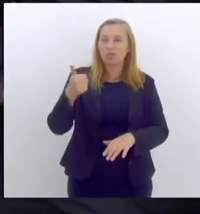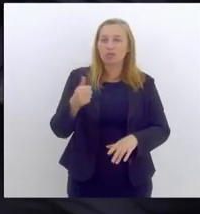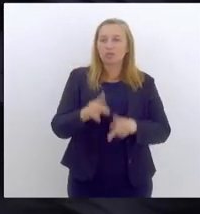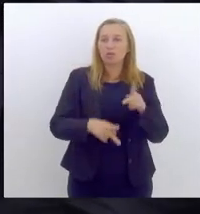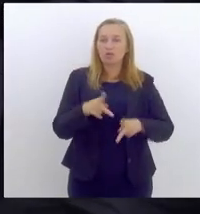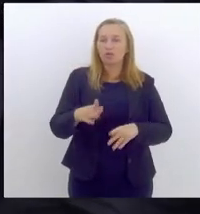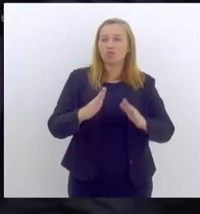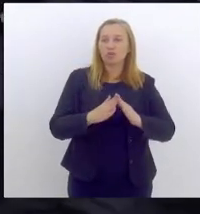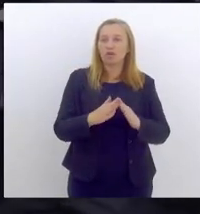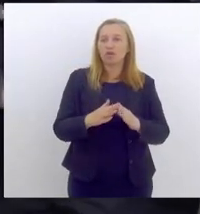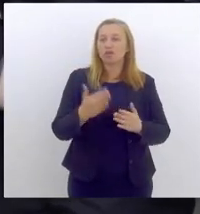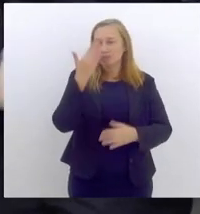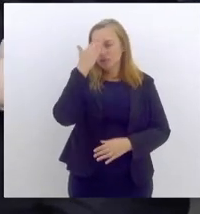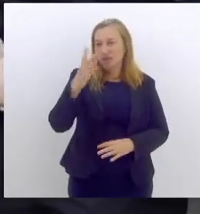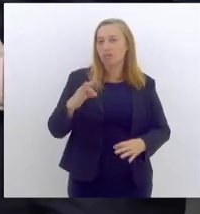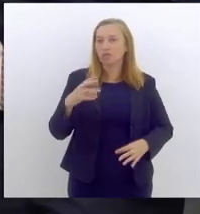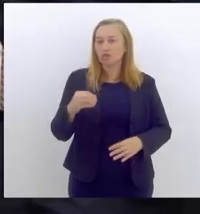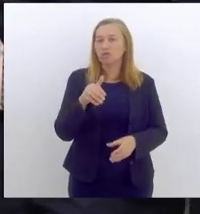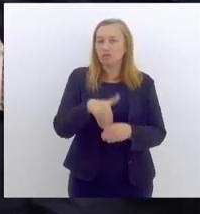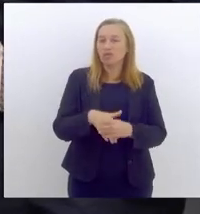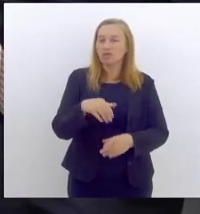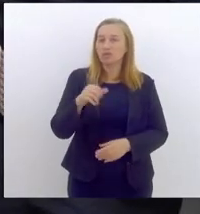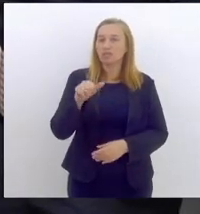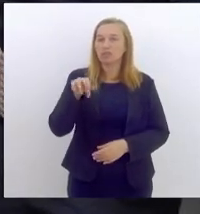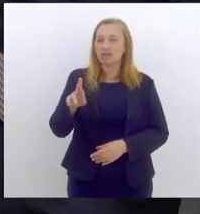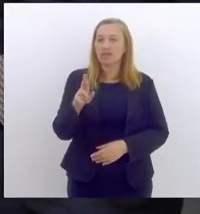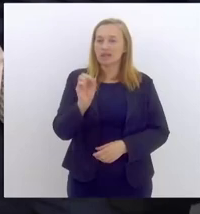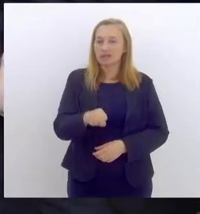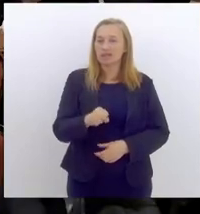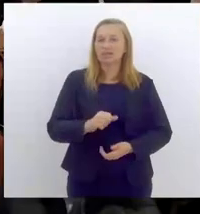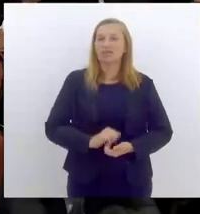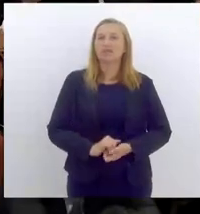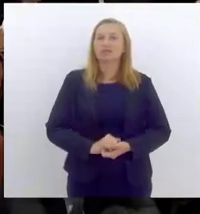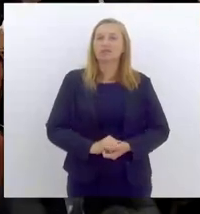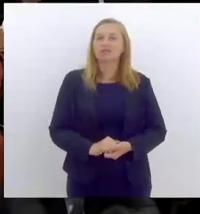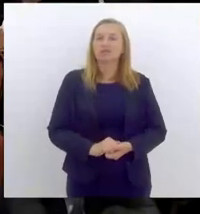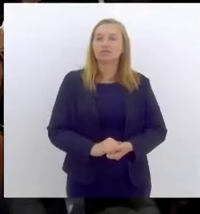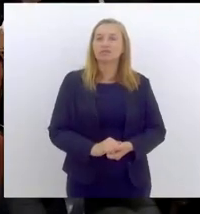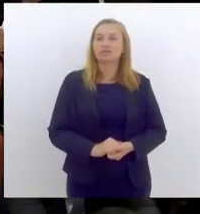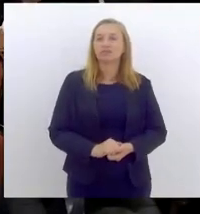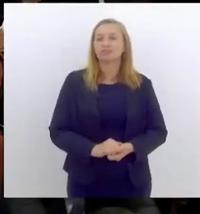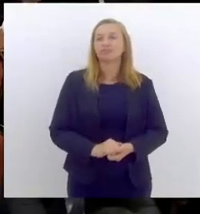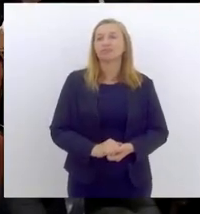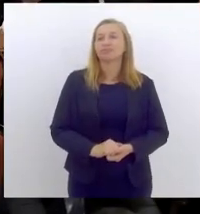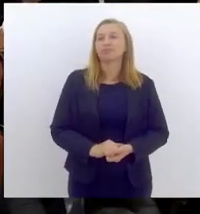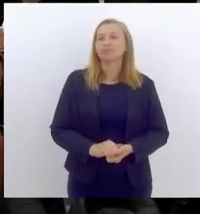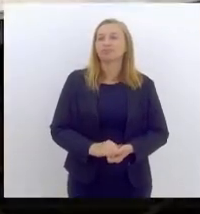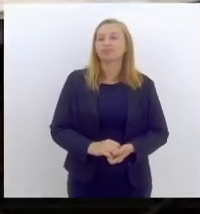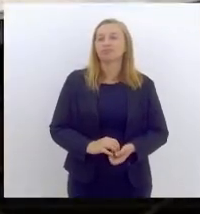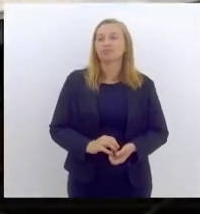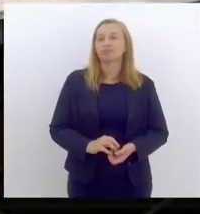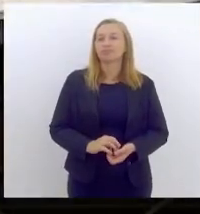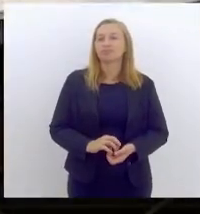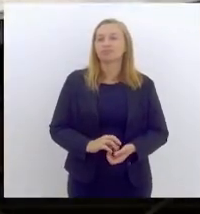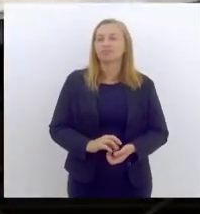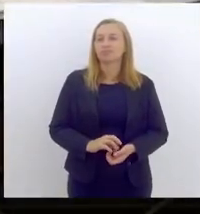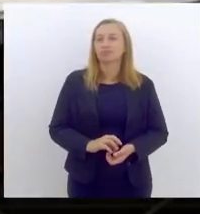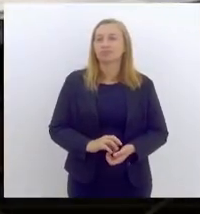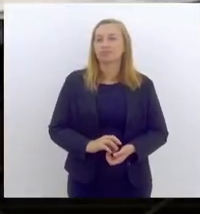Muito obrigado por tudo, voto Rodrigo Bacelar, sim! Deputado Filipinho Ravis vota